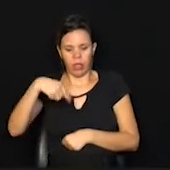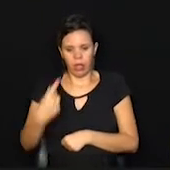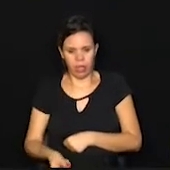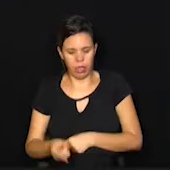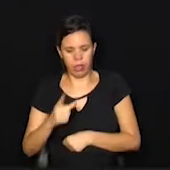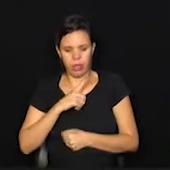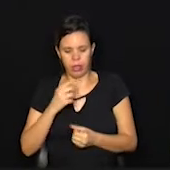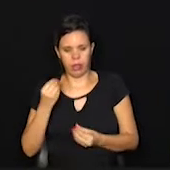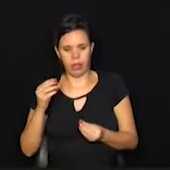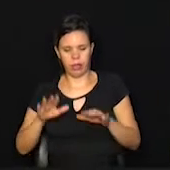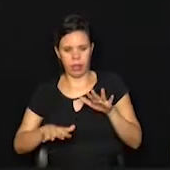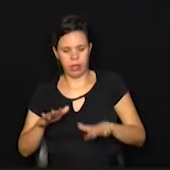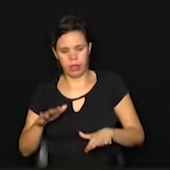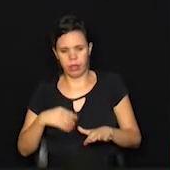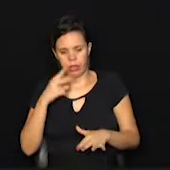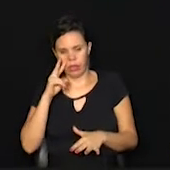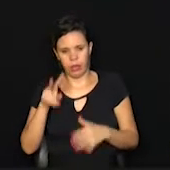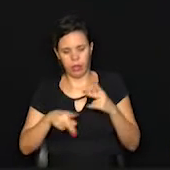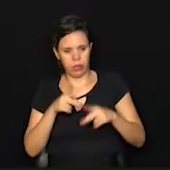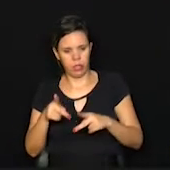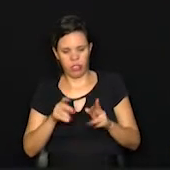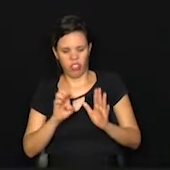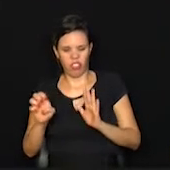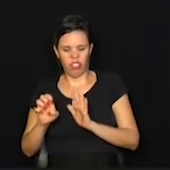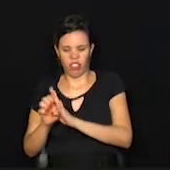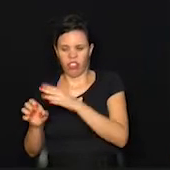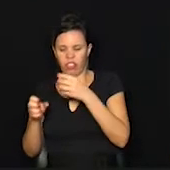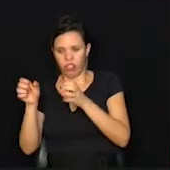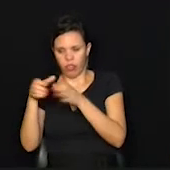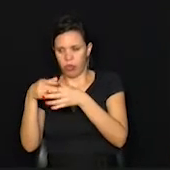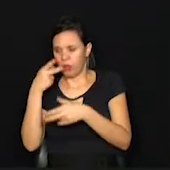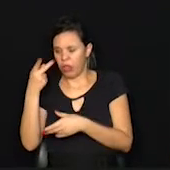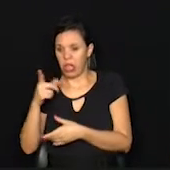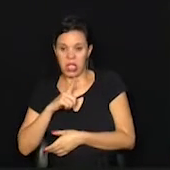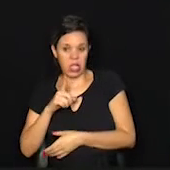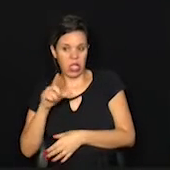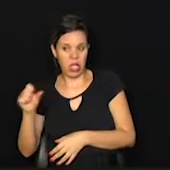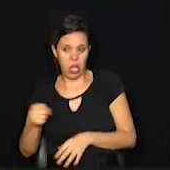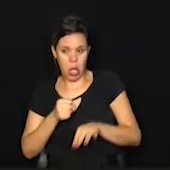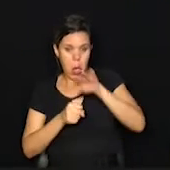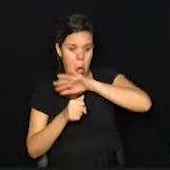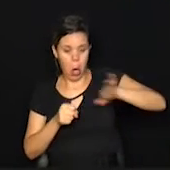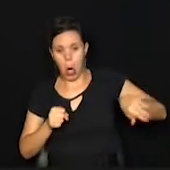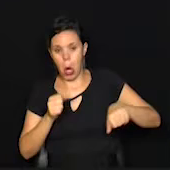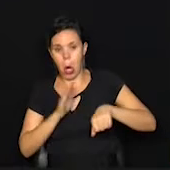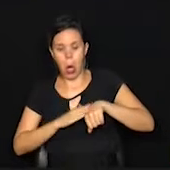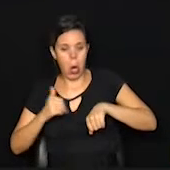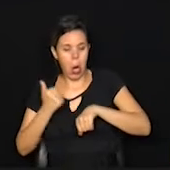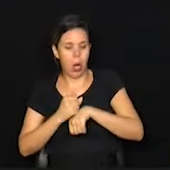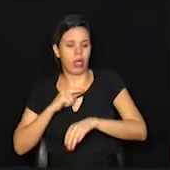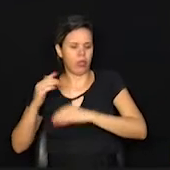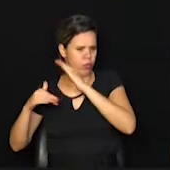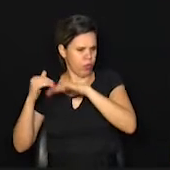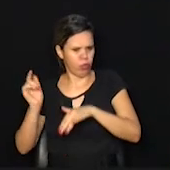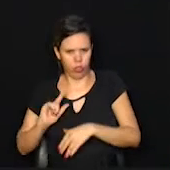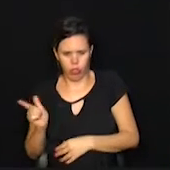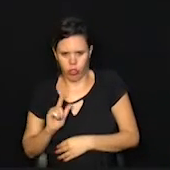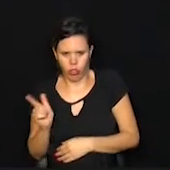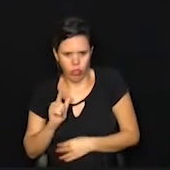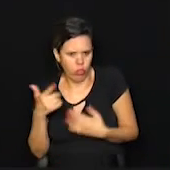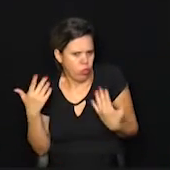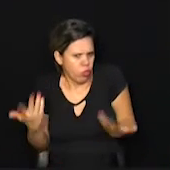tem que muitas vezes eu vejo até gente de esquerda falar é teve o golpe mas teve desenvolvimento Claro